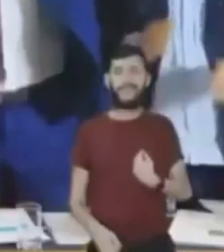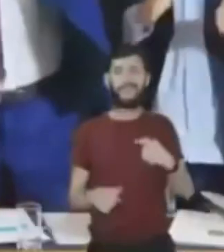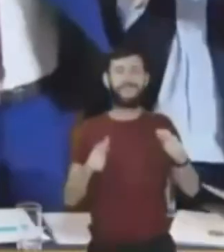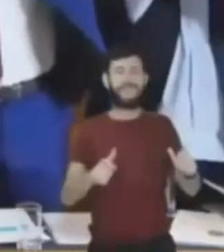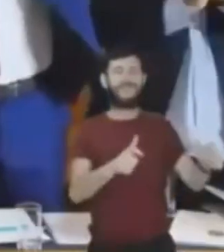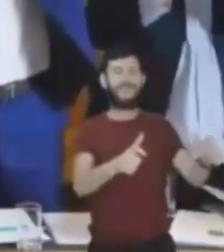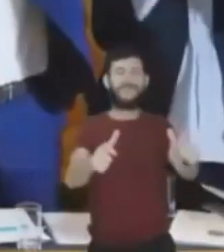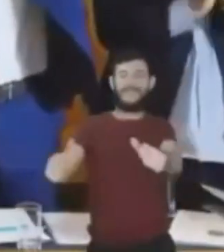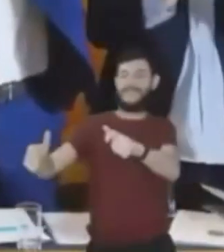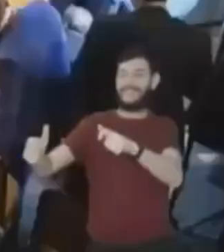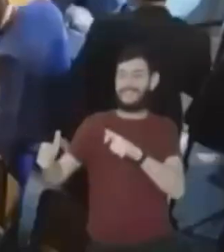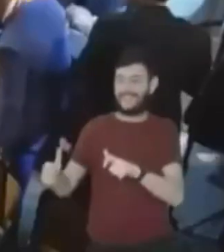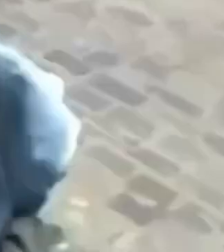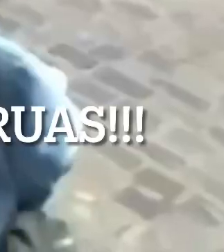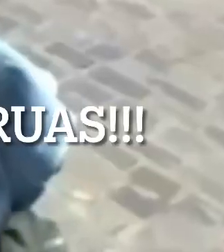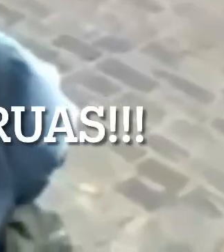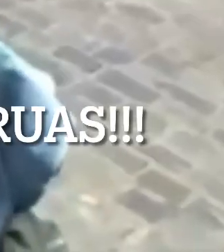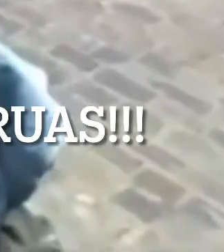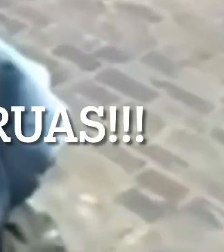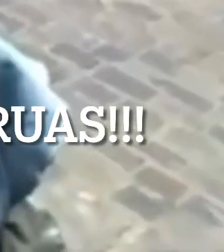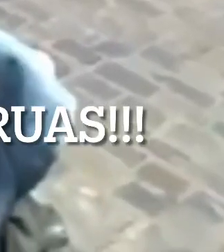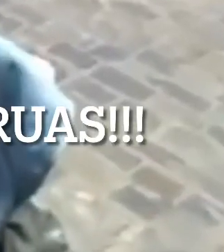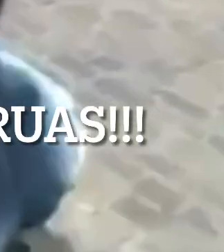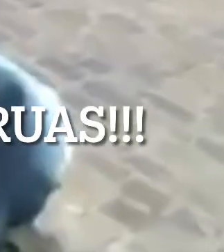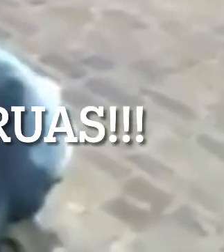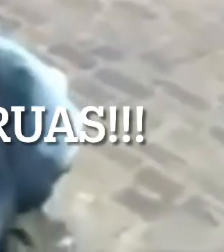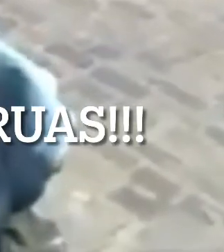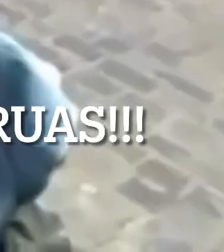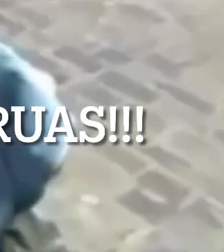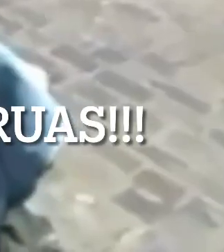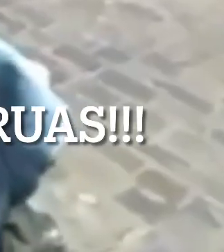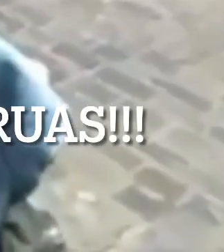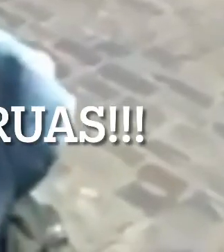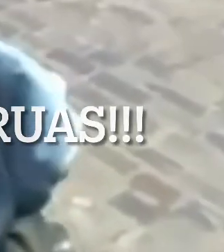Para combater em todos os cantos. Não vai não. Ele não vai não.